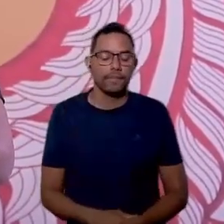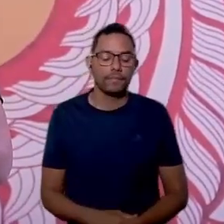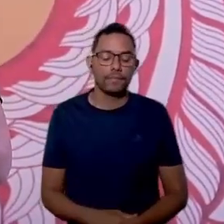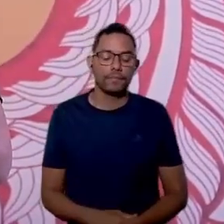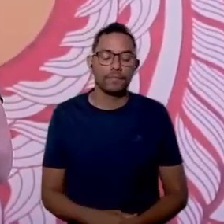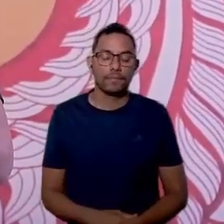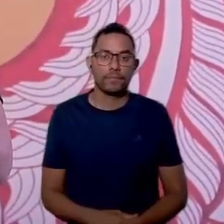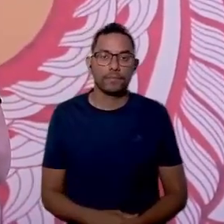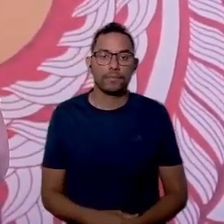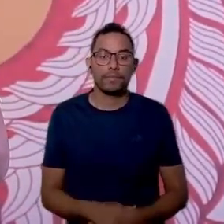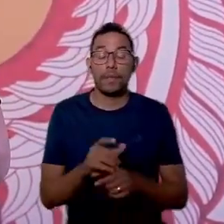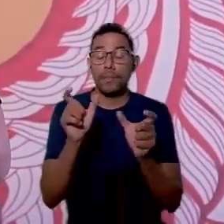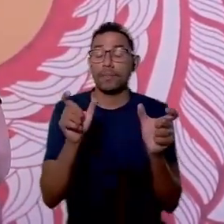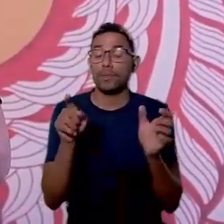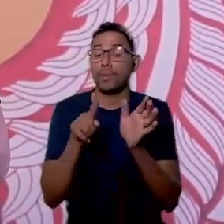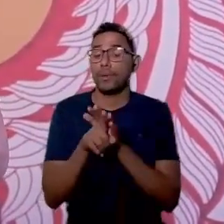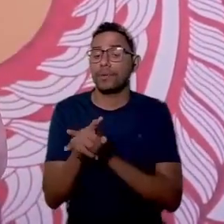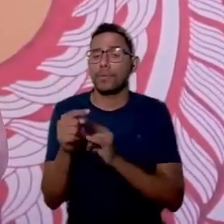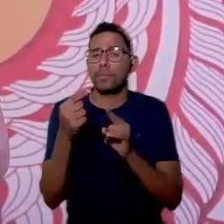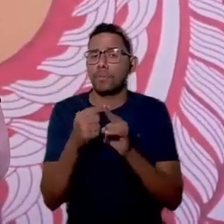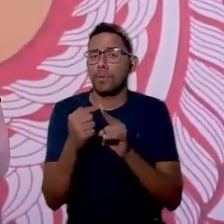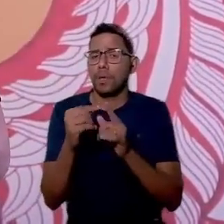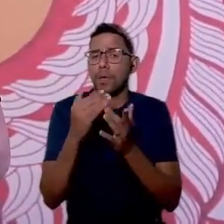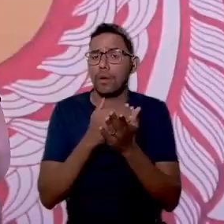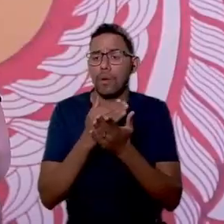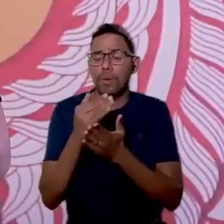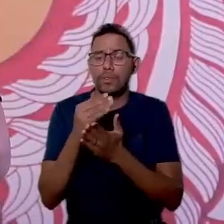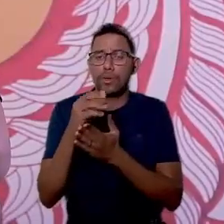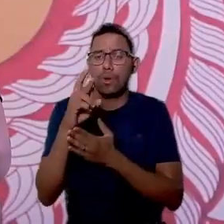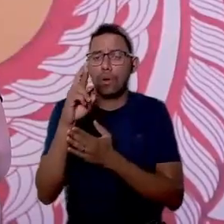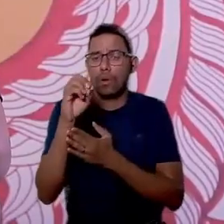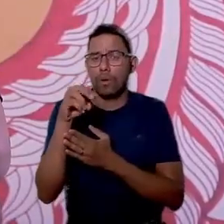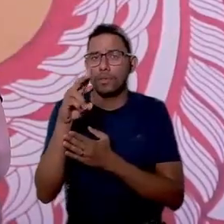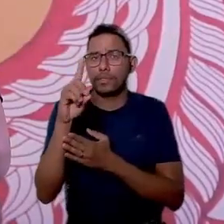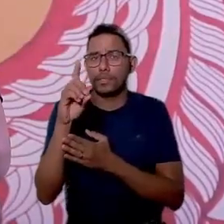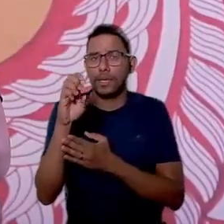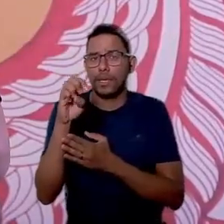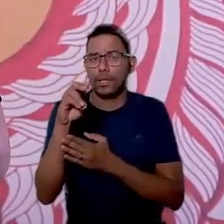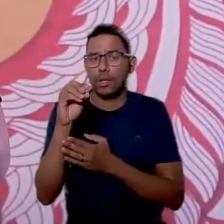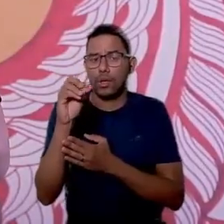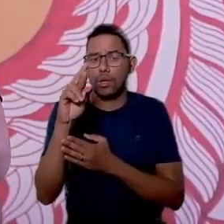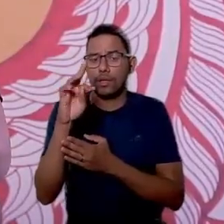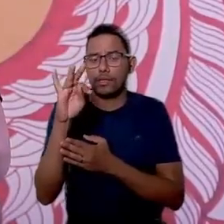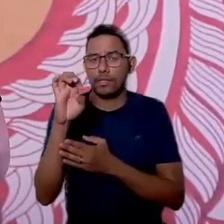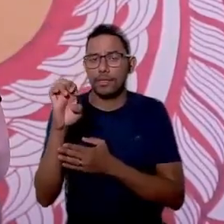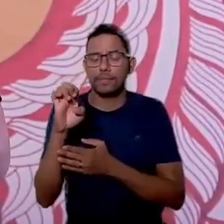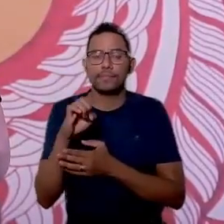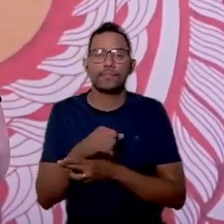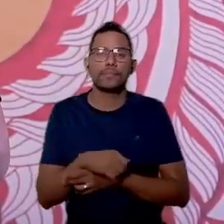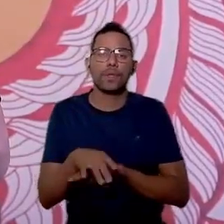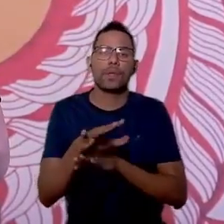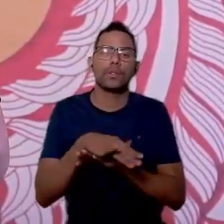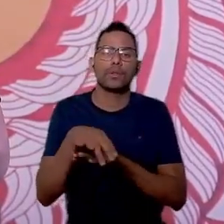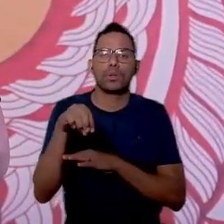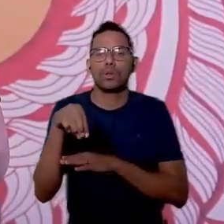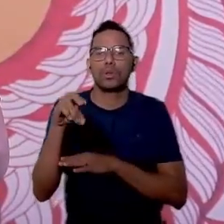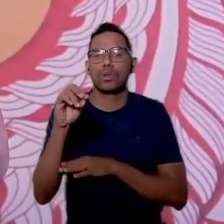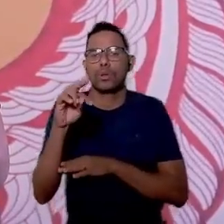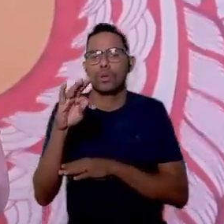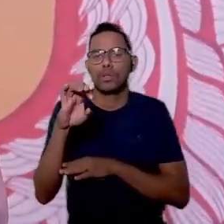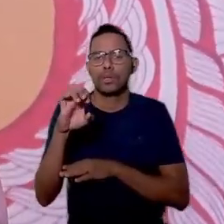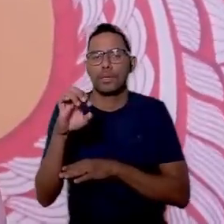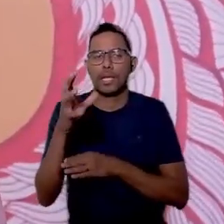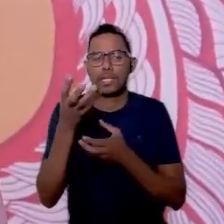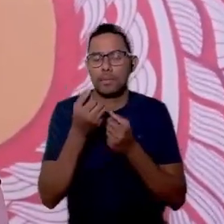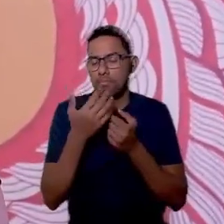As pessoas às vezes perguntam, mas por que começa com o Rouanet Norte? A região Norte, historicamente, vinha recebendo algo em